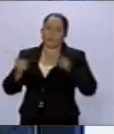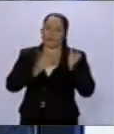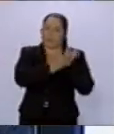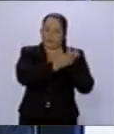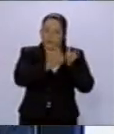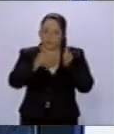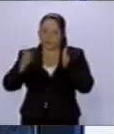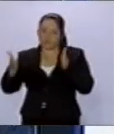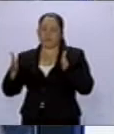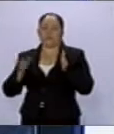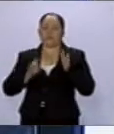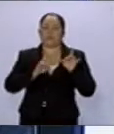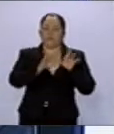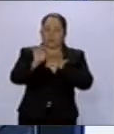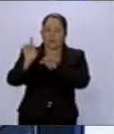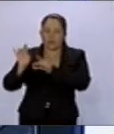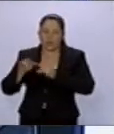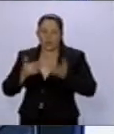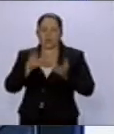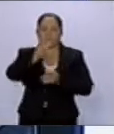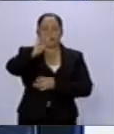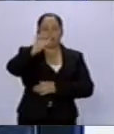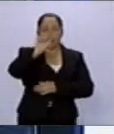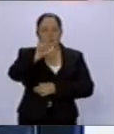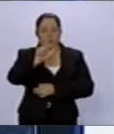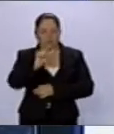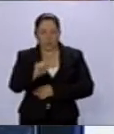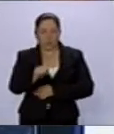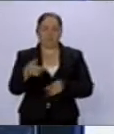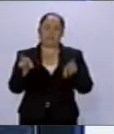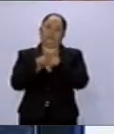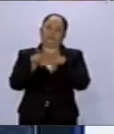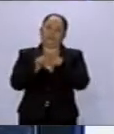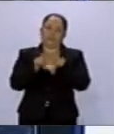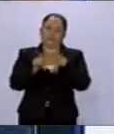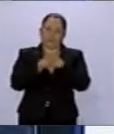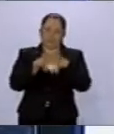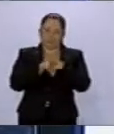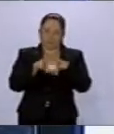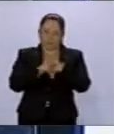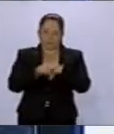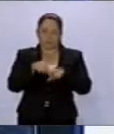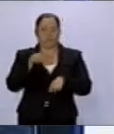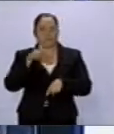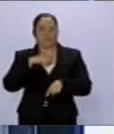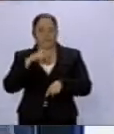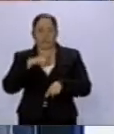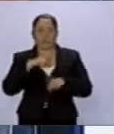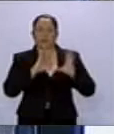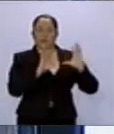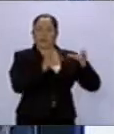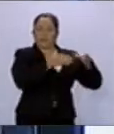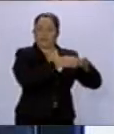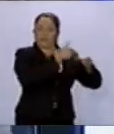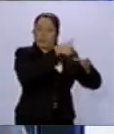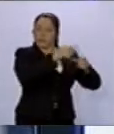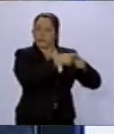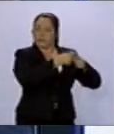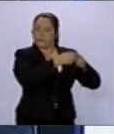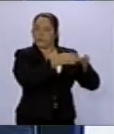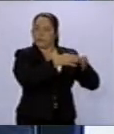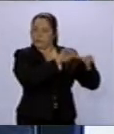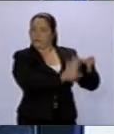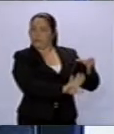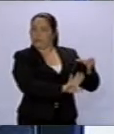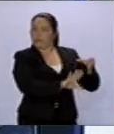mercadológico do estabelecimento da oferta de vagas e também condição de termos um exército de reserva ao contrário de vagas disponíveis com